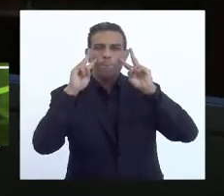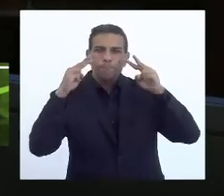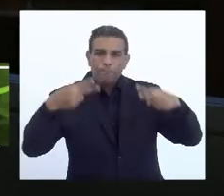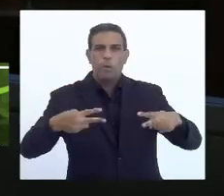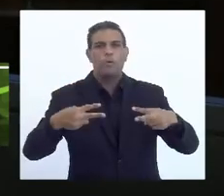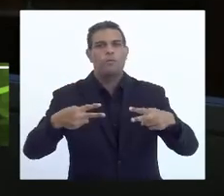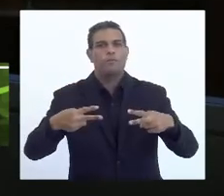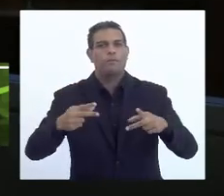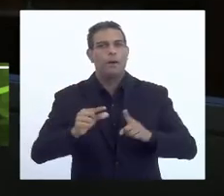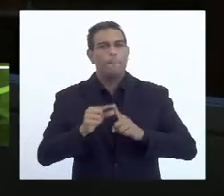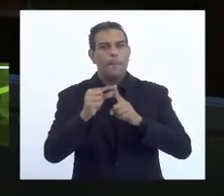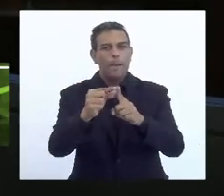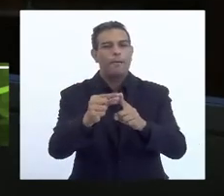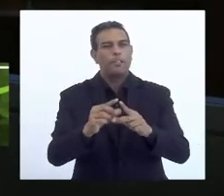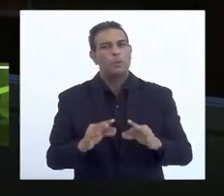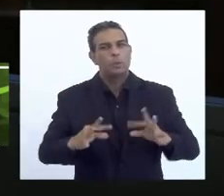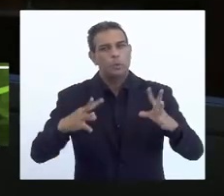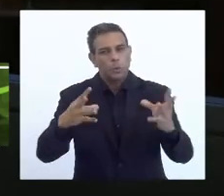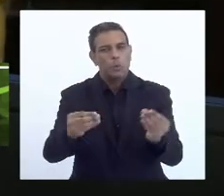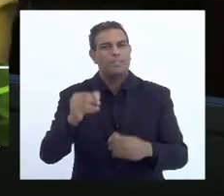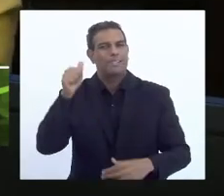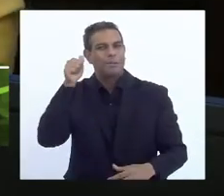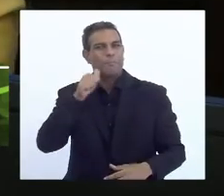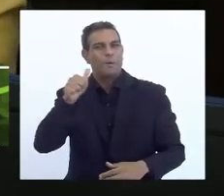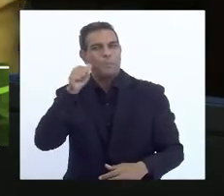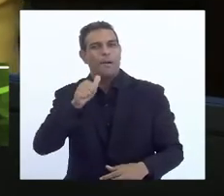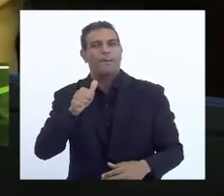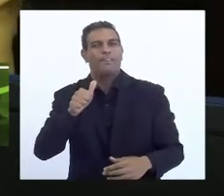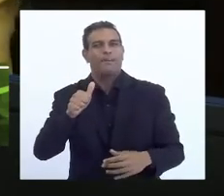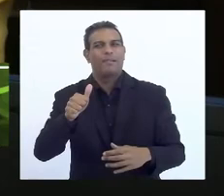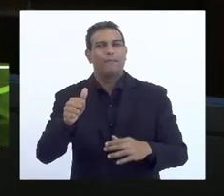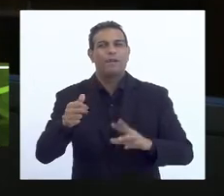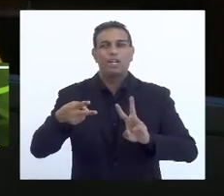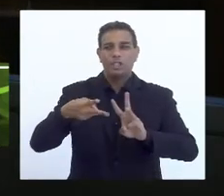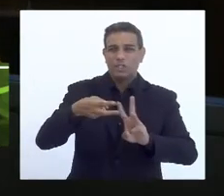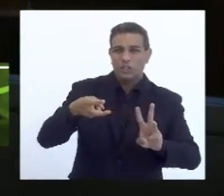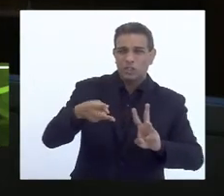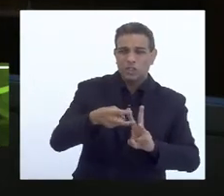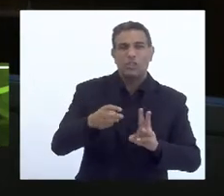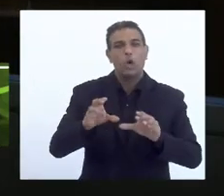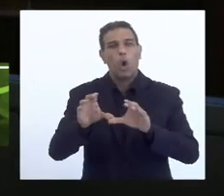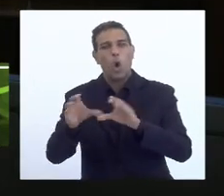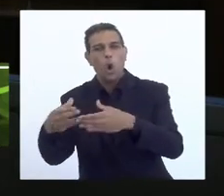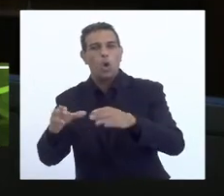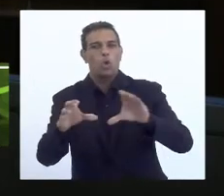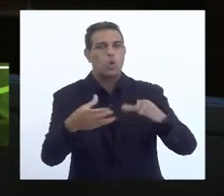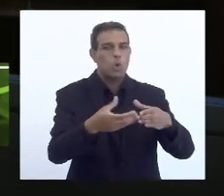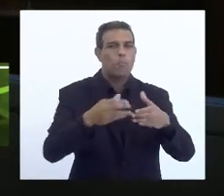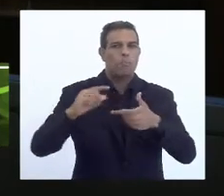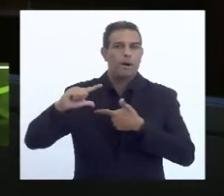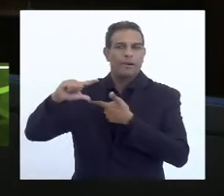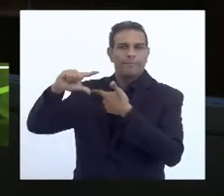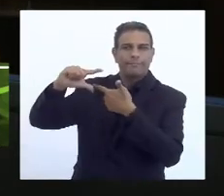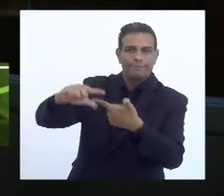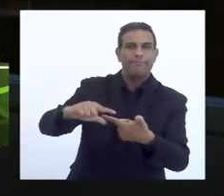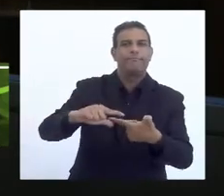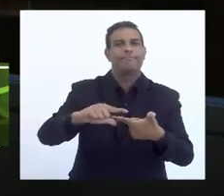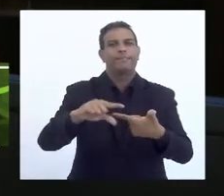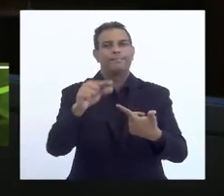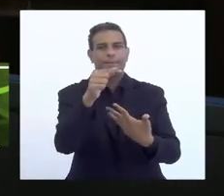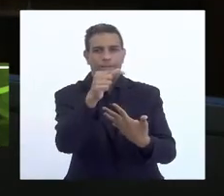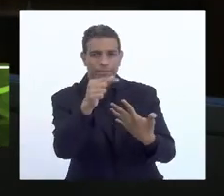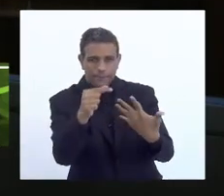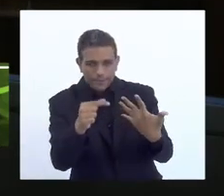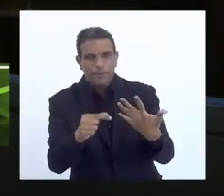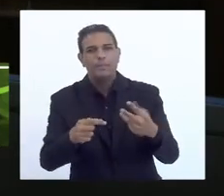periferia, todos aqueles e aquelas indígenas, comunidades tradicionais, quilombolas,